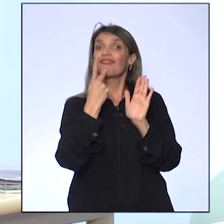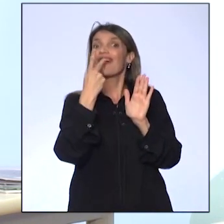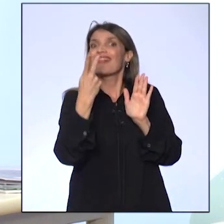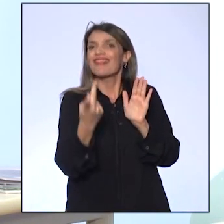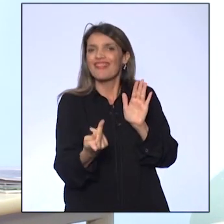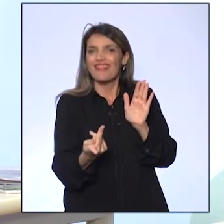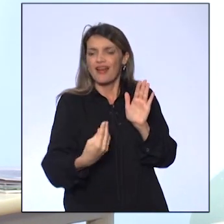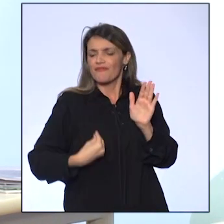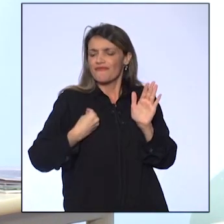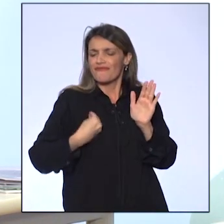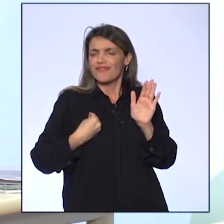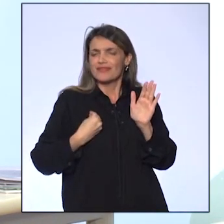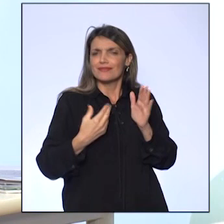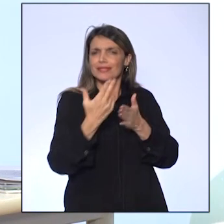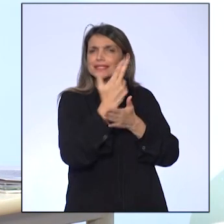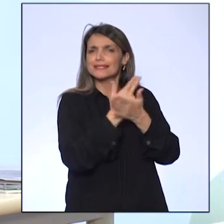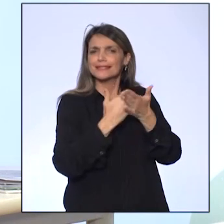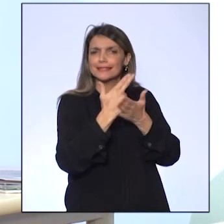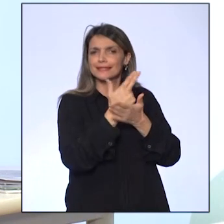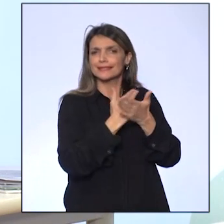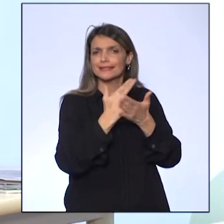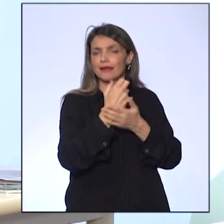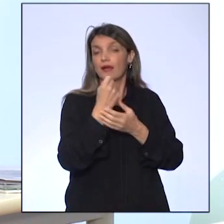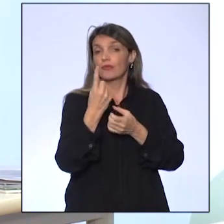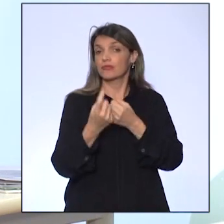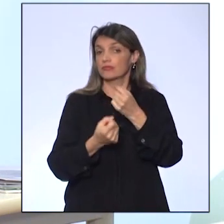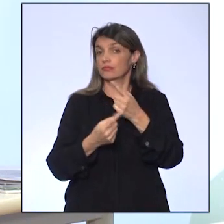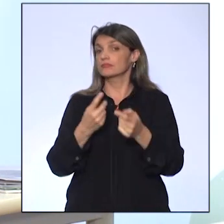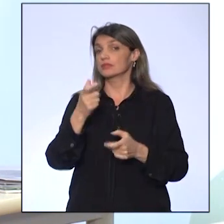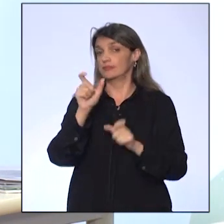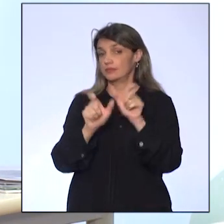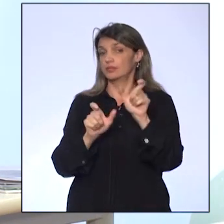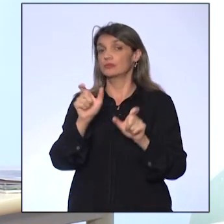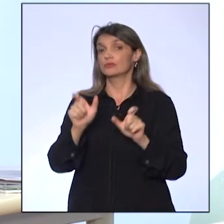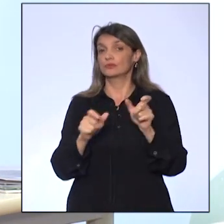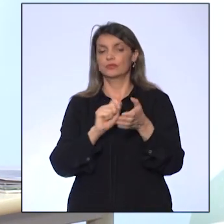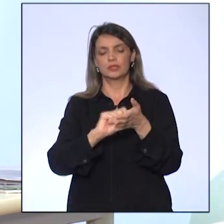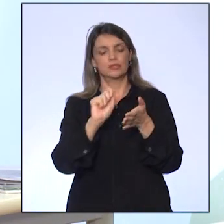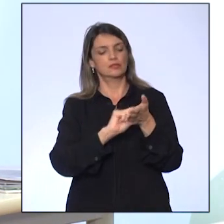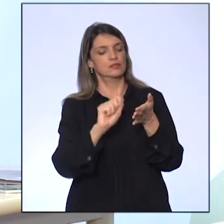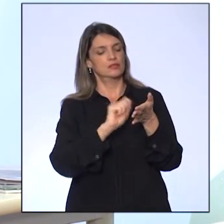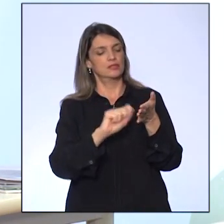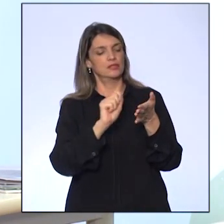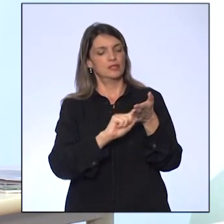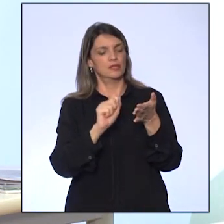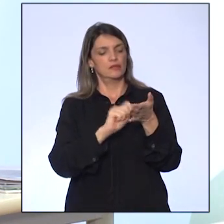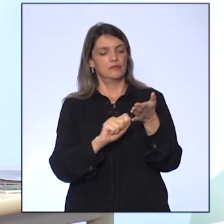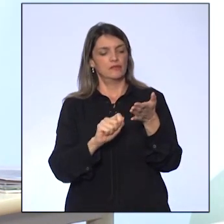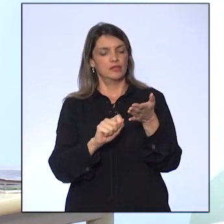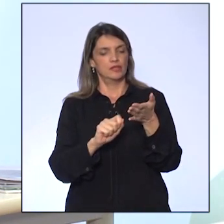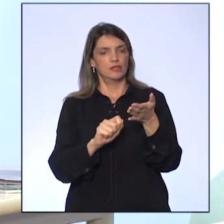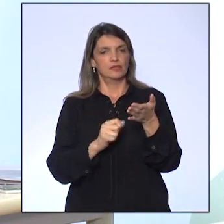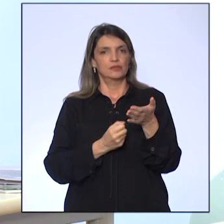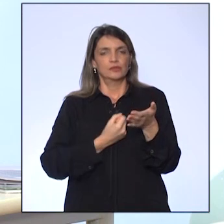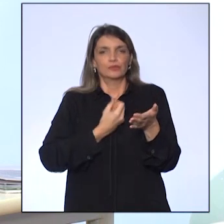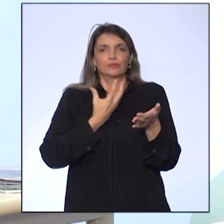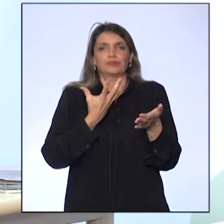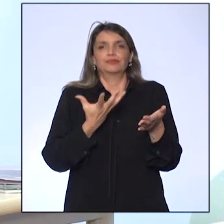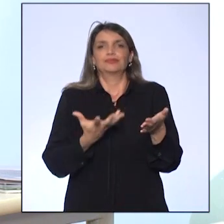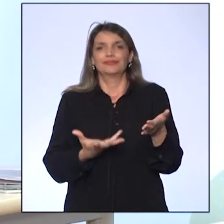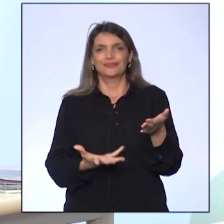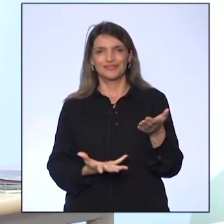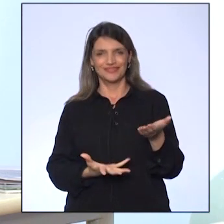né? Para desenhar. Algumas pessoas, quando elas escrevem, elas acham que elas estão vencendo este medo.